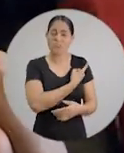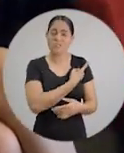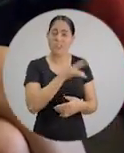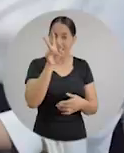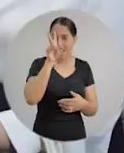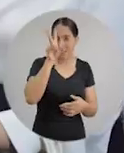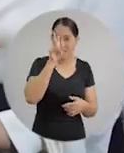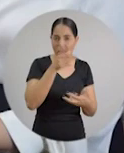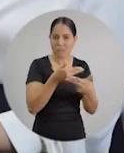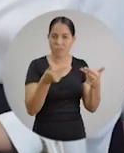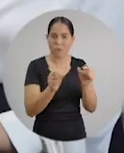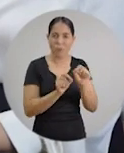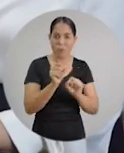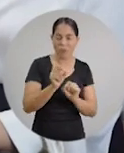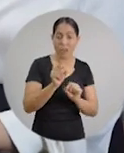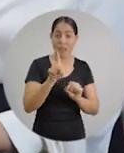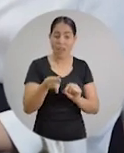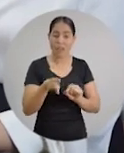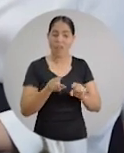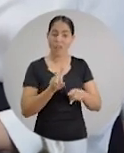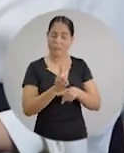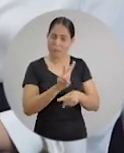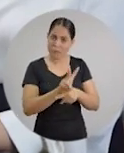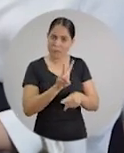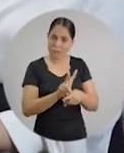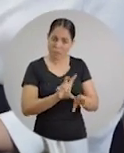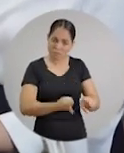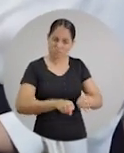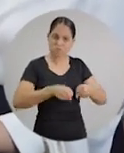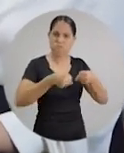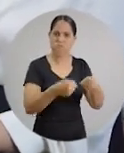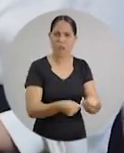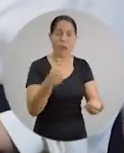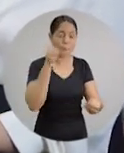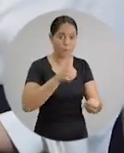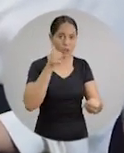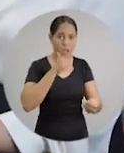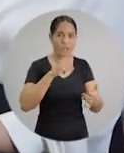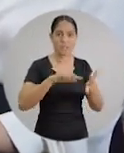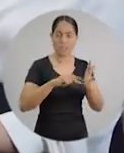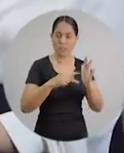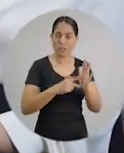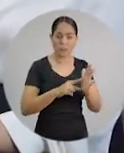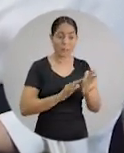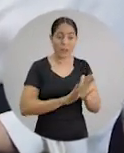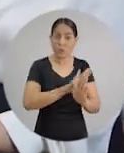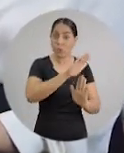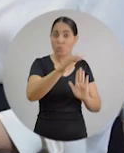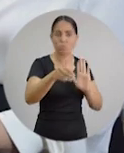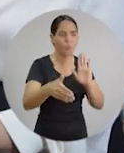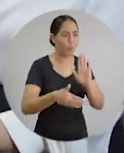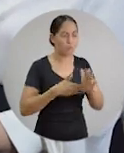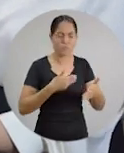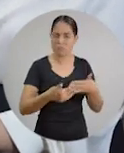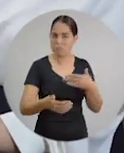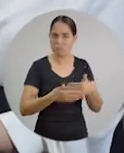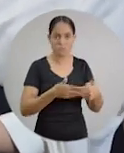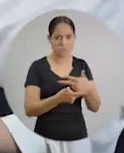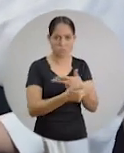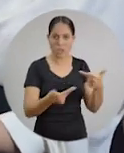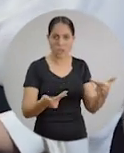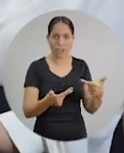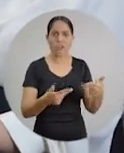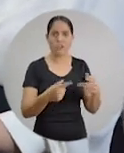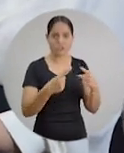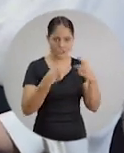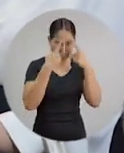importante a gente lembrar que, na verdade, o combate à violência contra a mulher, ele é um combate contra todas as formas